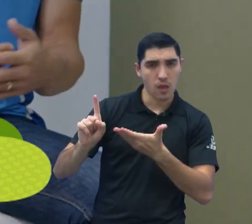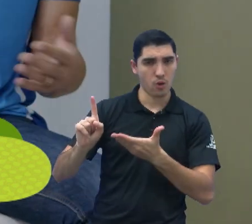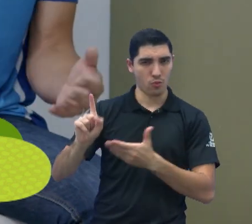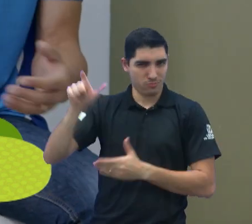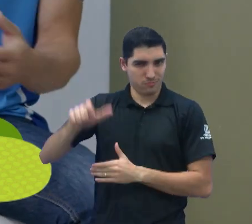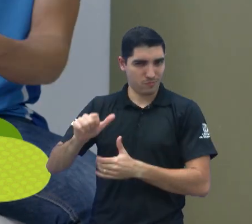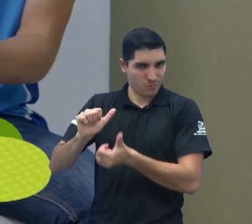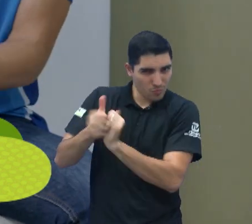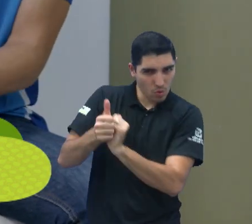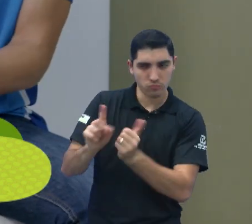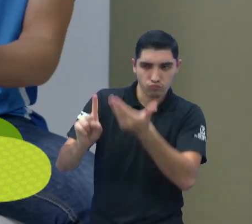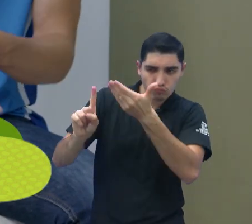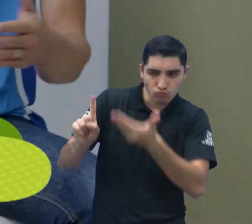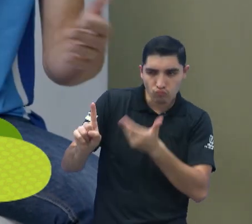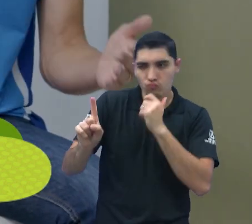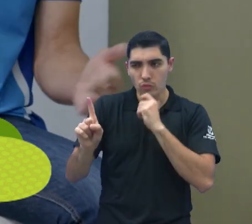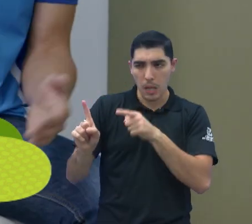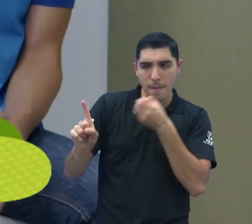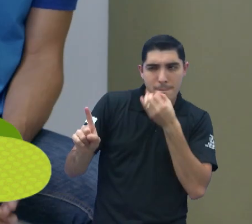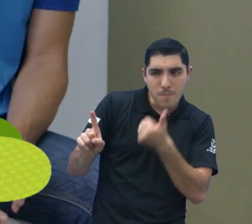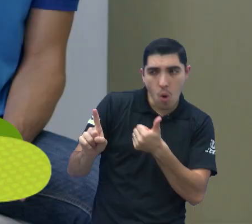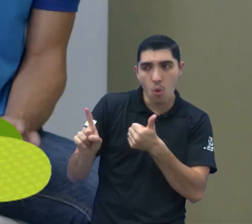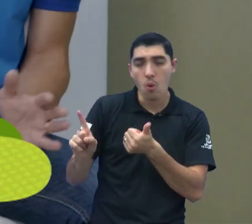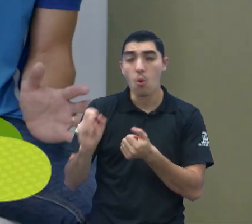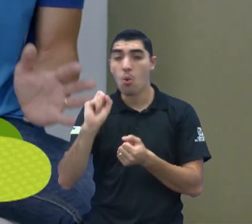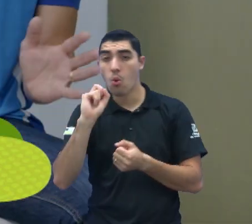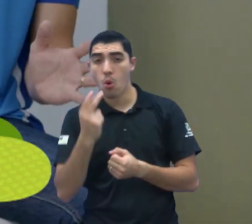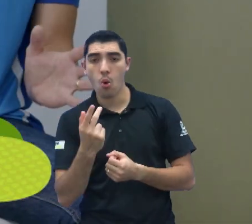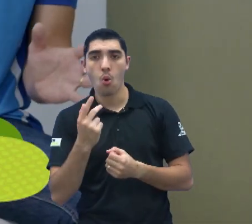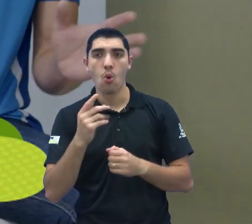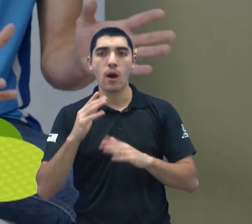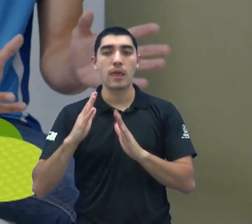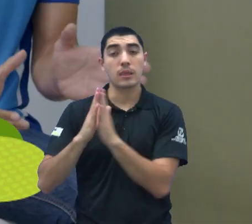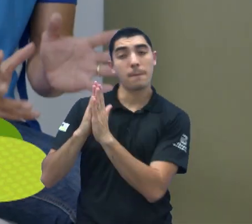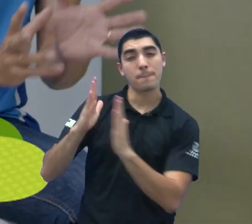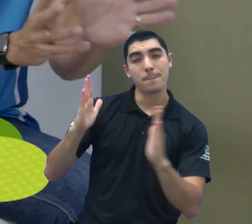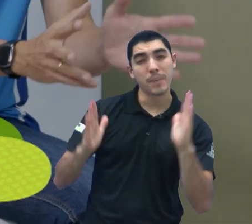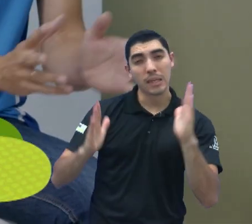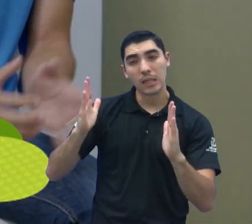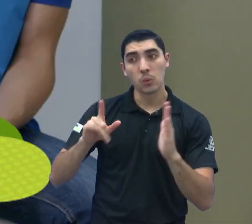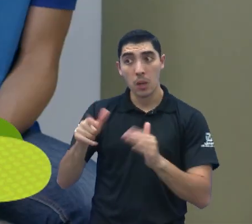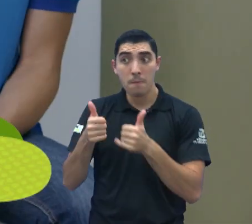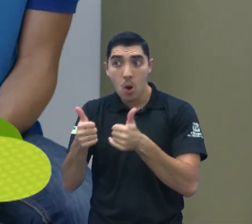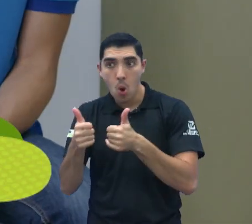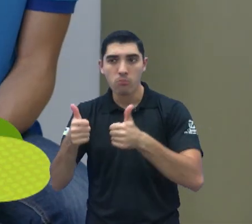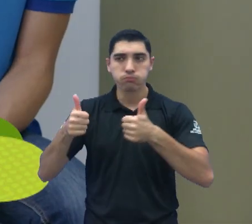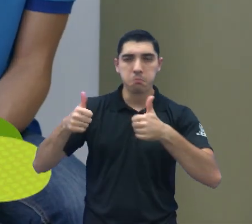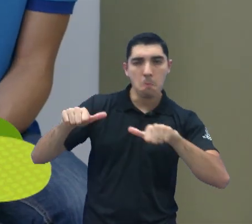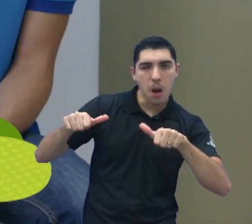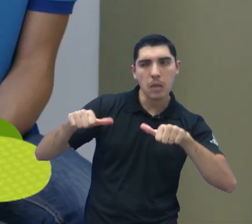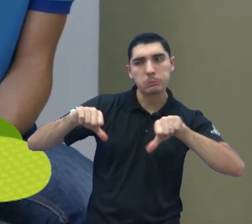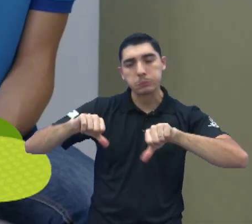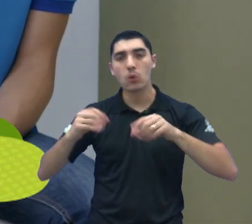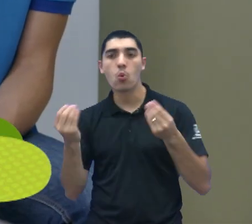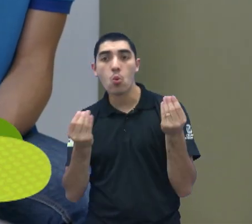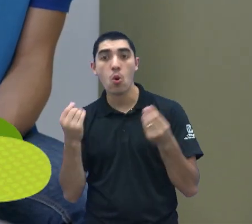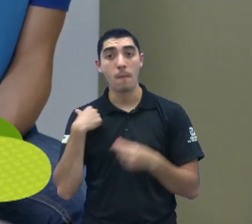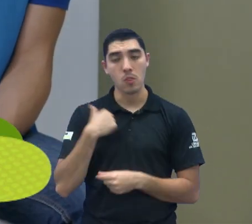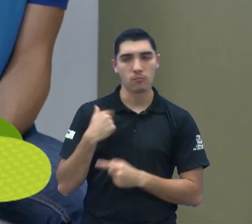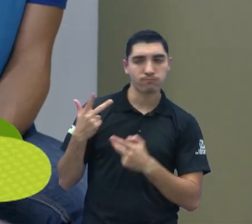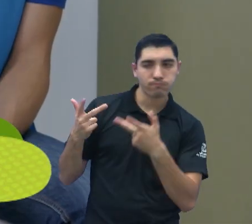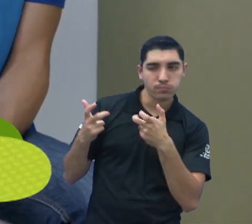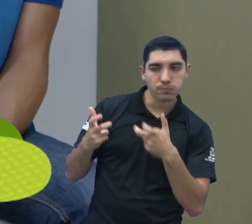foi eficaz, ou num jogo, ou durante a temporada, para a gente ter um norte de para qual lado, qual caminho a gente segue nas contratações.